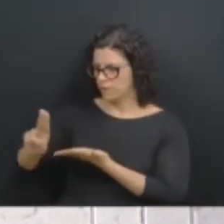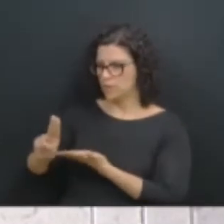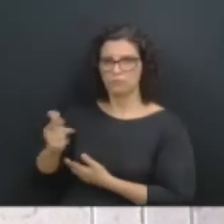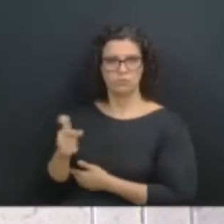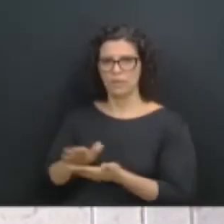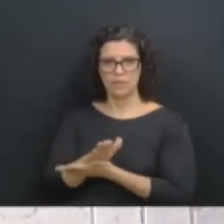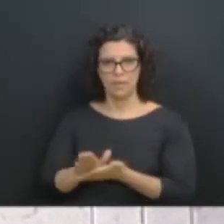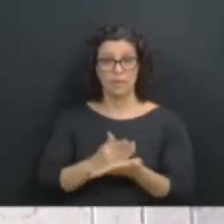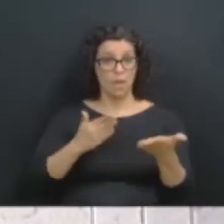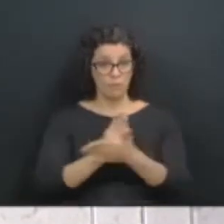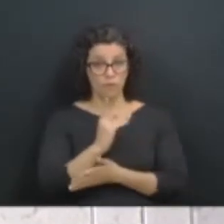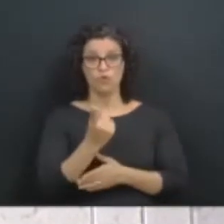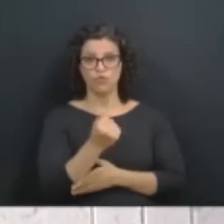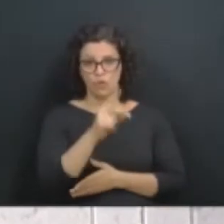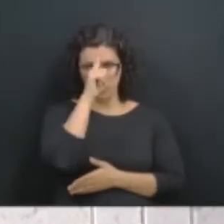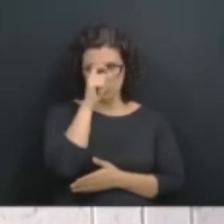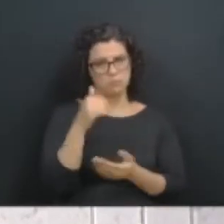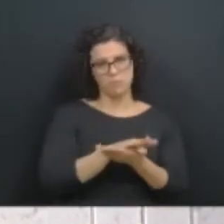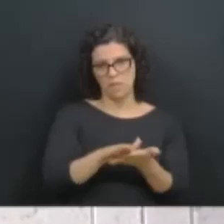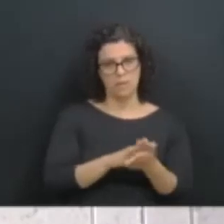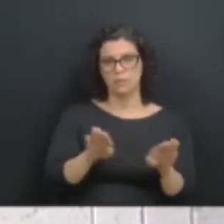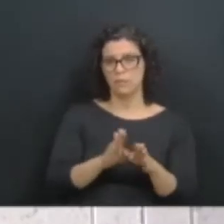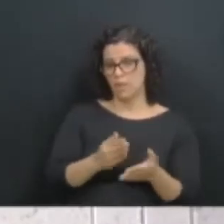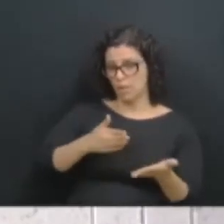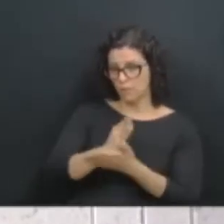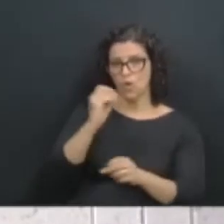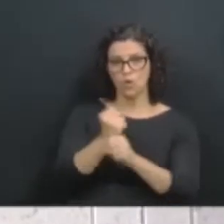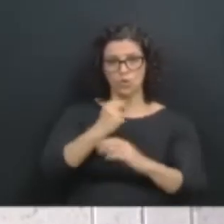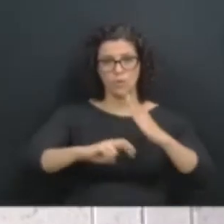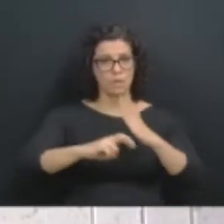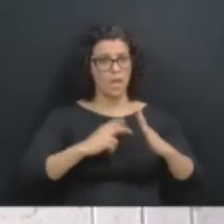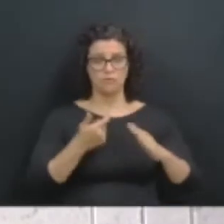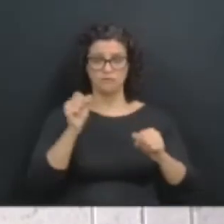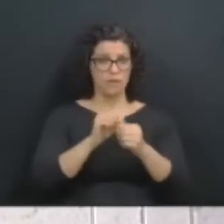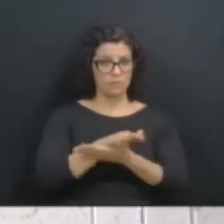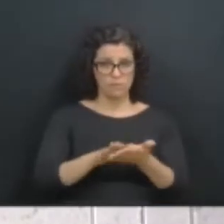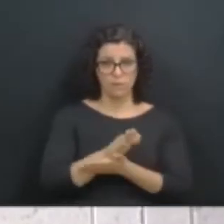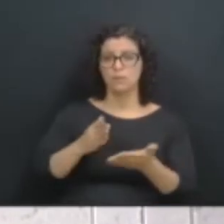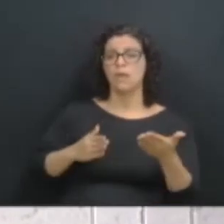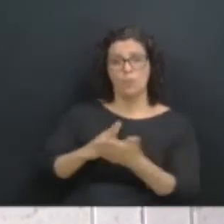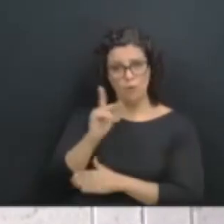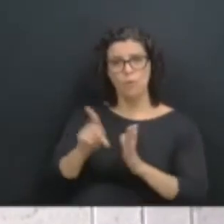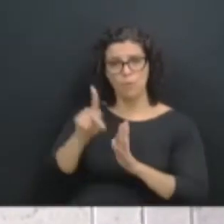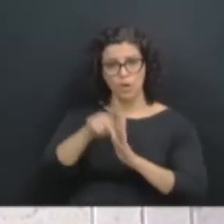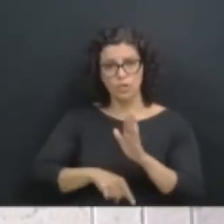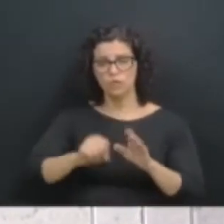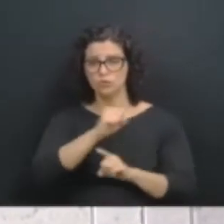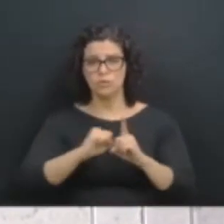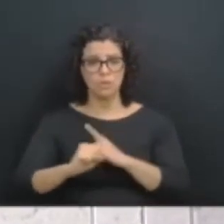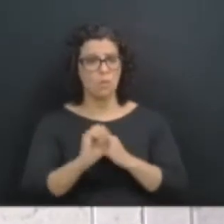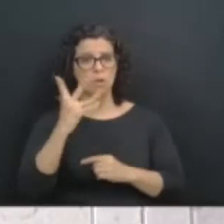sai. Aprovamos recursos para o hospital? Não sai. Aprovamos construção de creche? Não sai. Aprovamos aumento de projetos sociais? Não